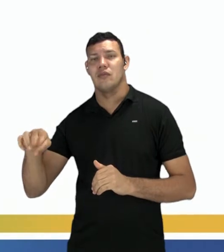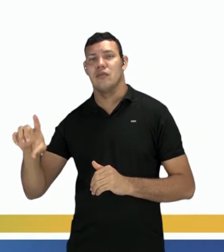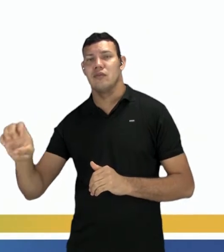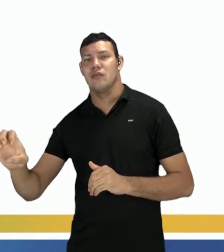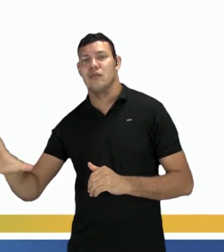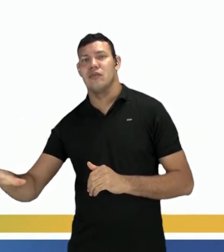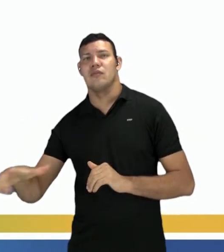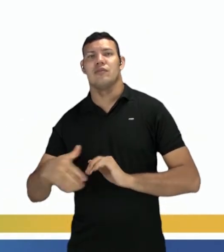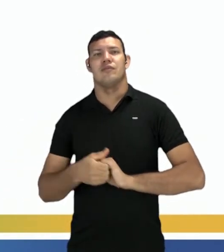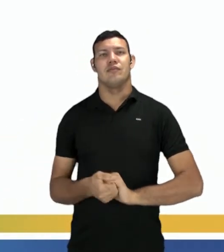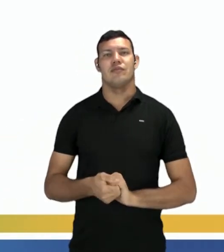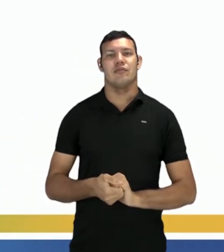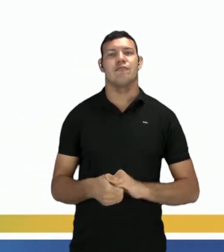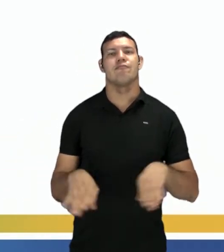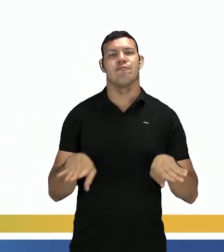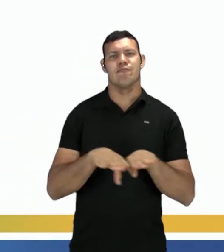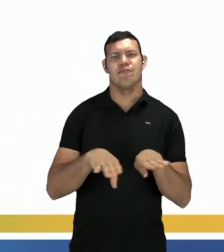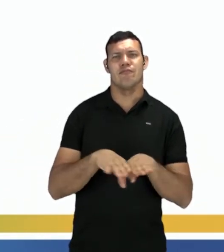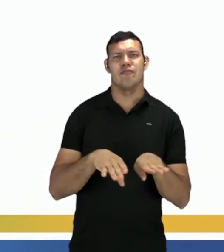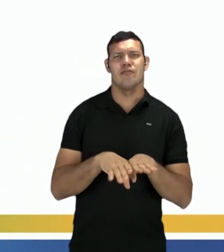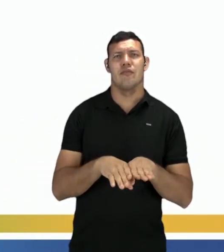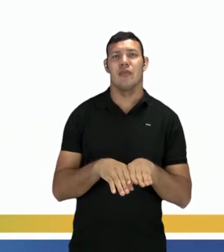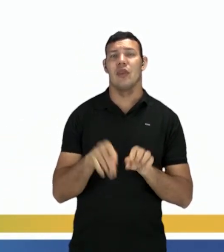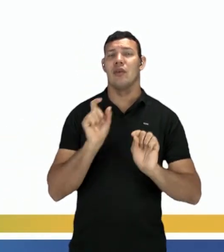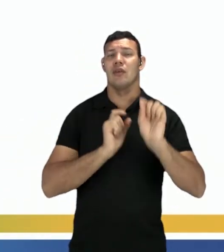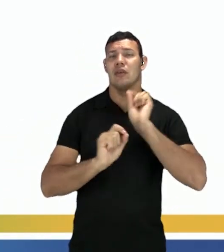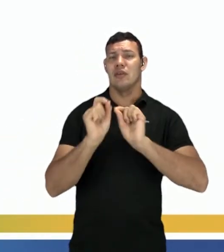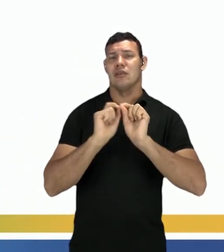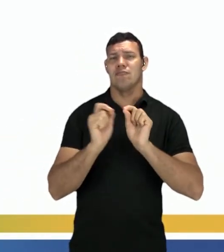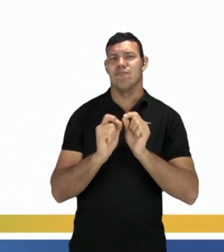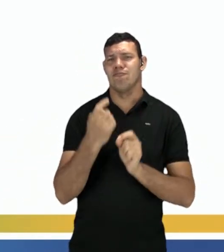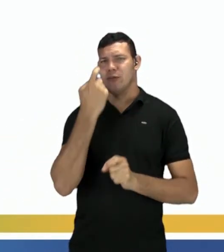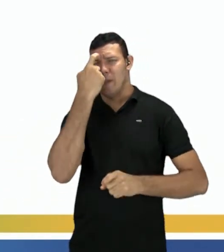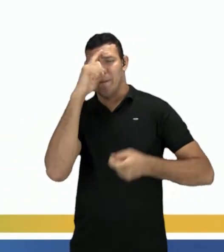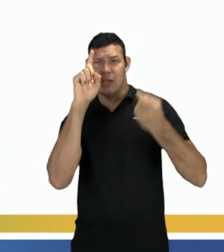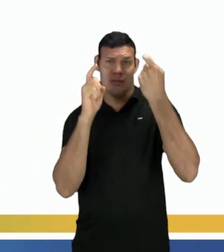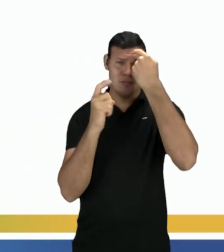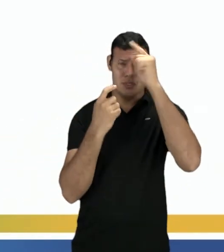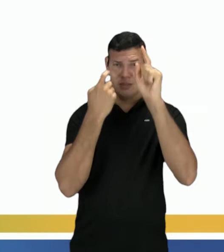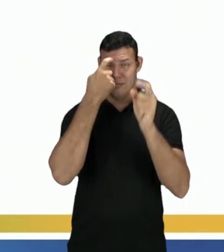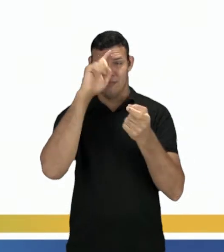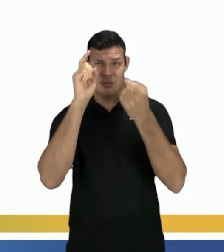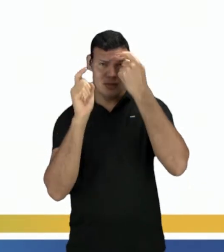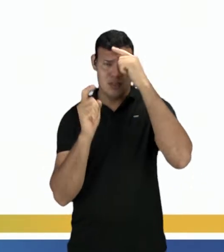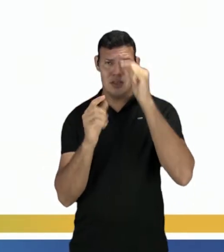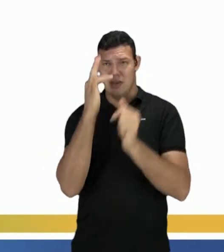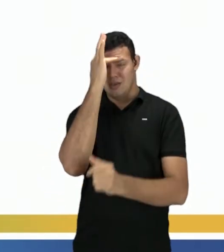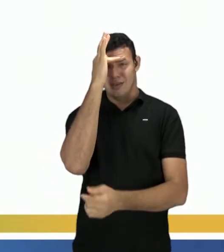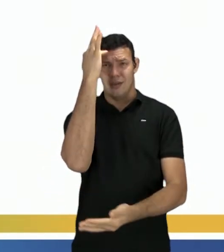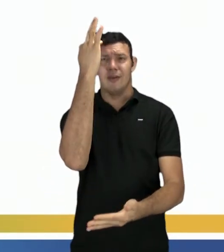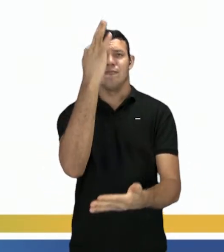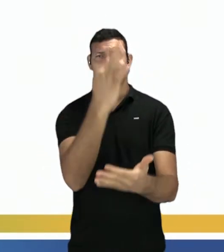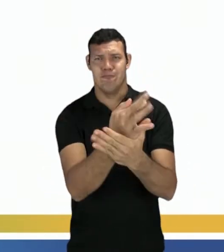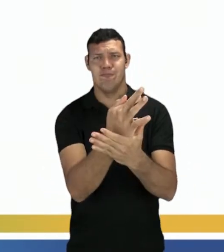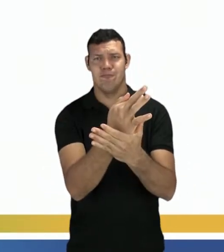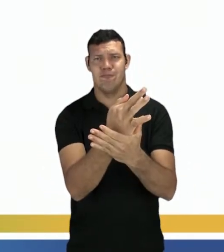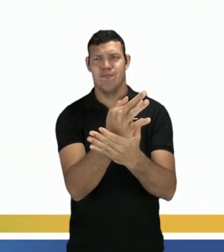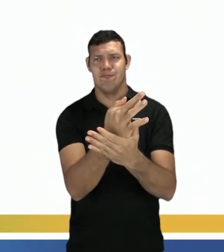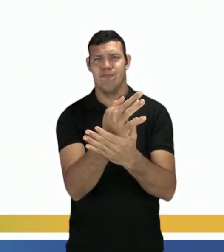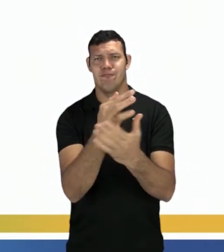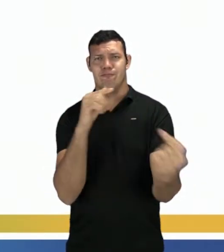Outro ponto que nós trazemos aqui, o evolucionismo, criacionismo, o dilema entre fé e